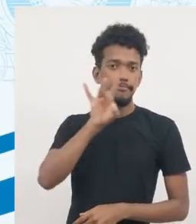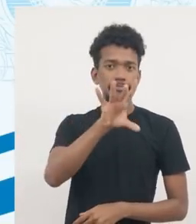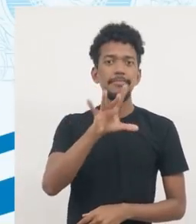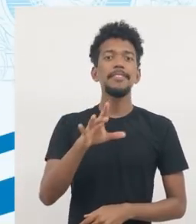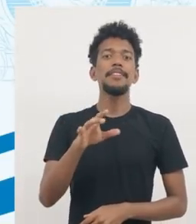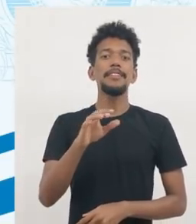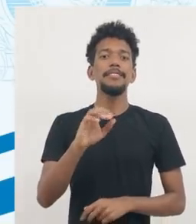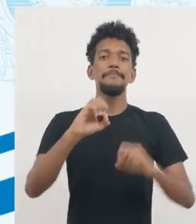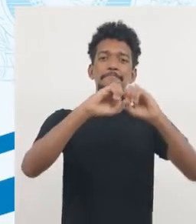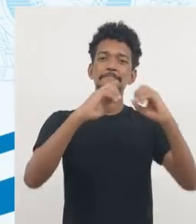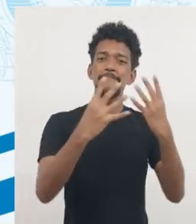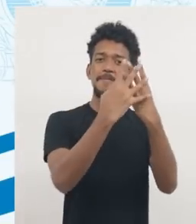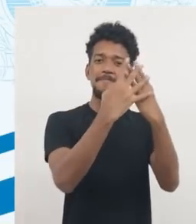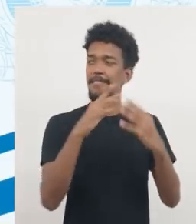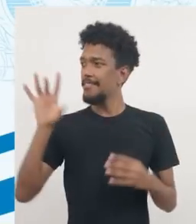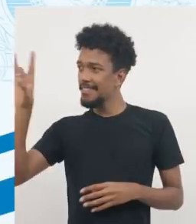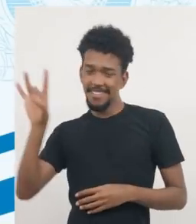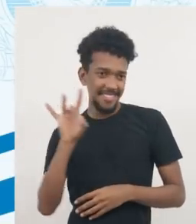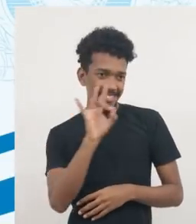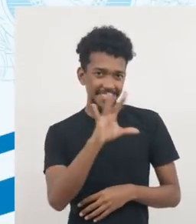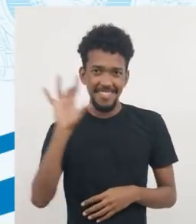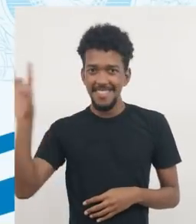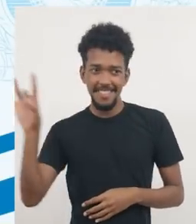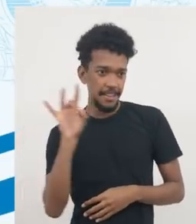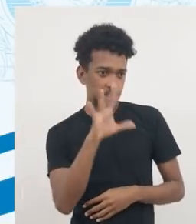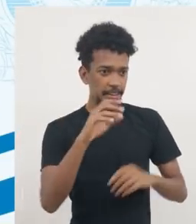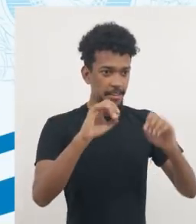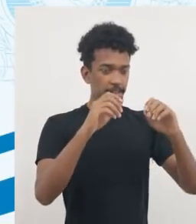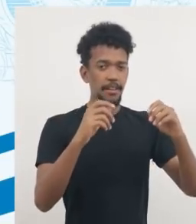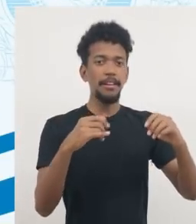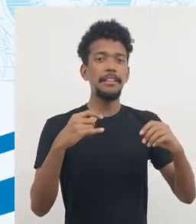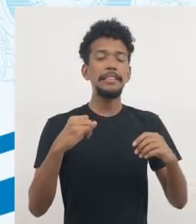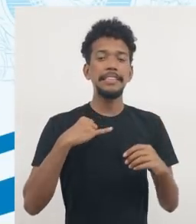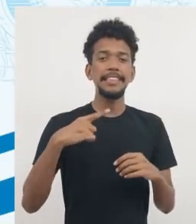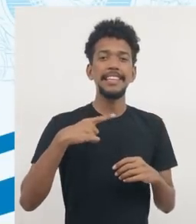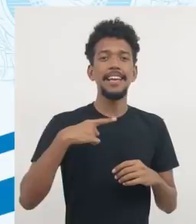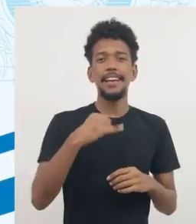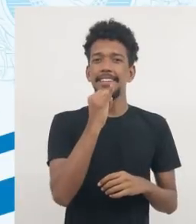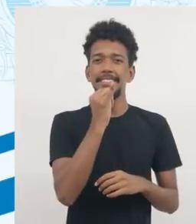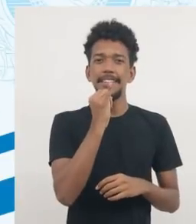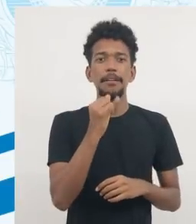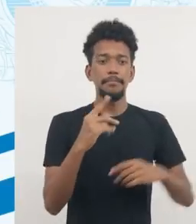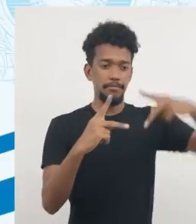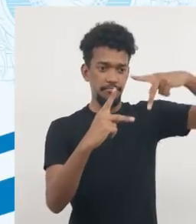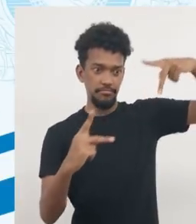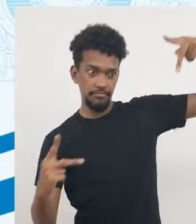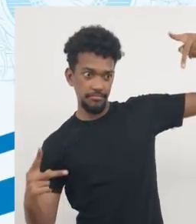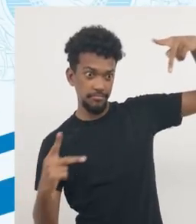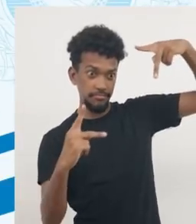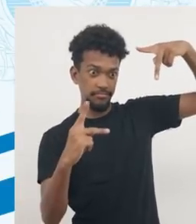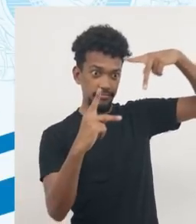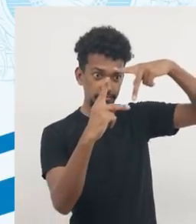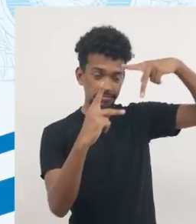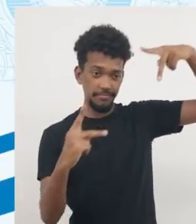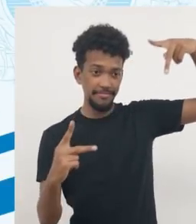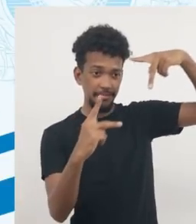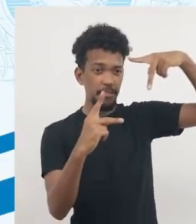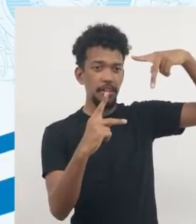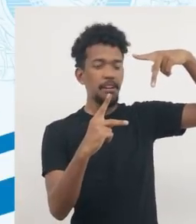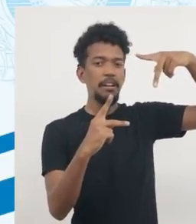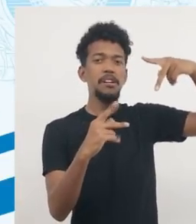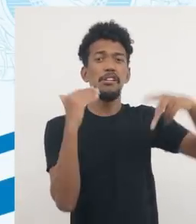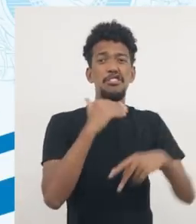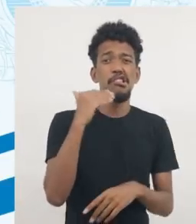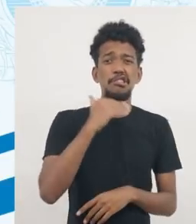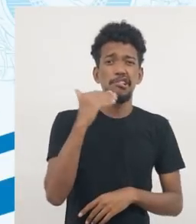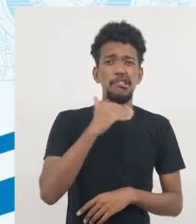uma figura lá no nosso trabalho, se você não observar essa característica,